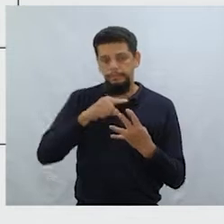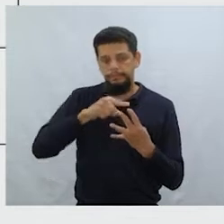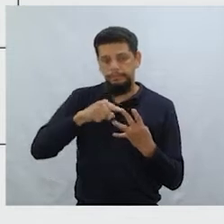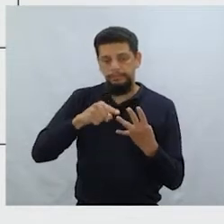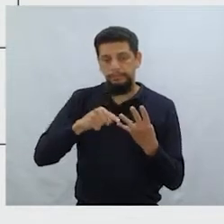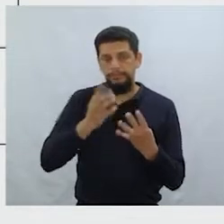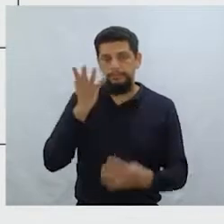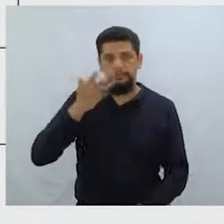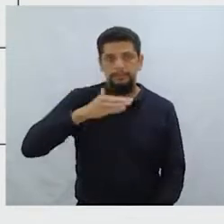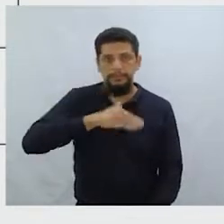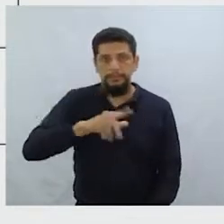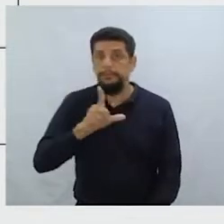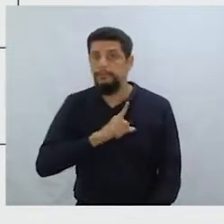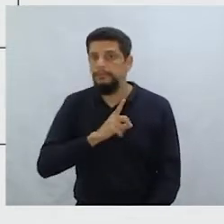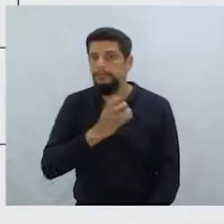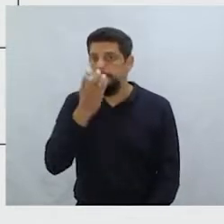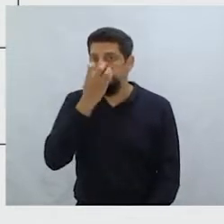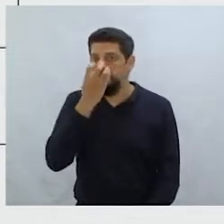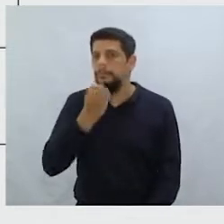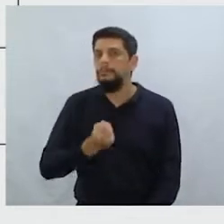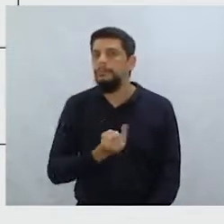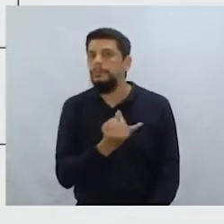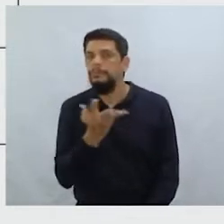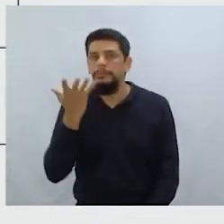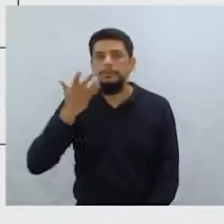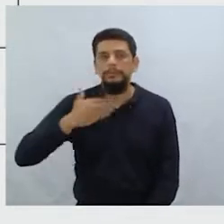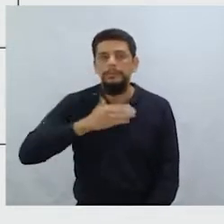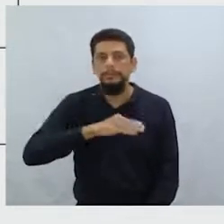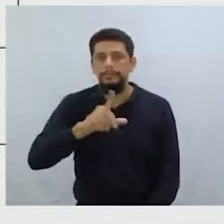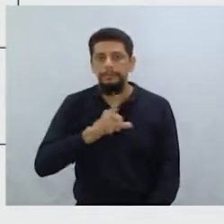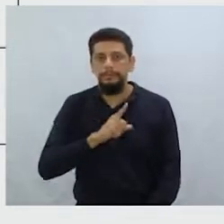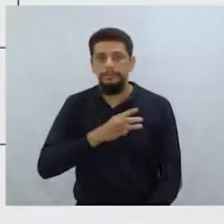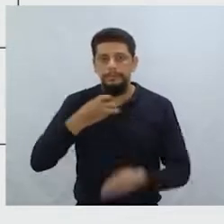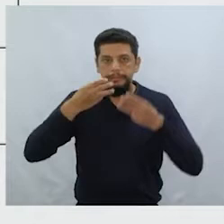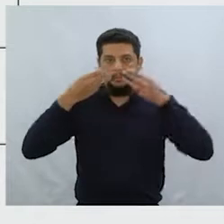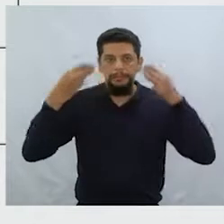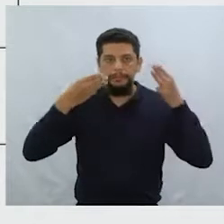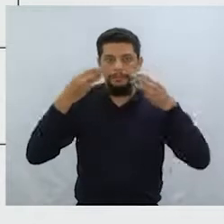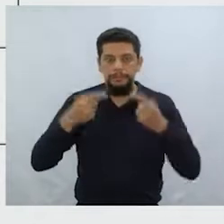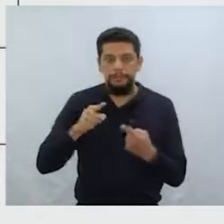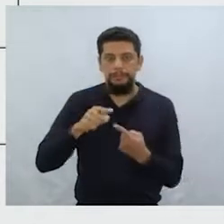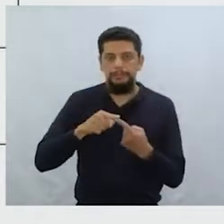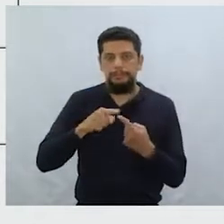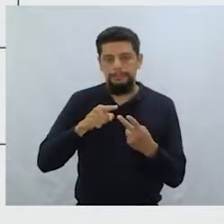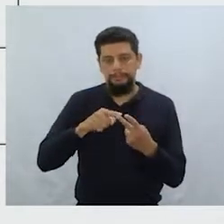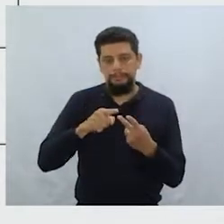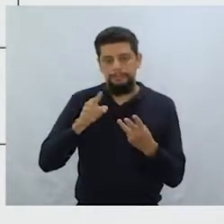1, 2, 3, 4. 4 crianças têm cachorro. Quantas têm gato?